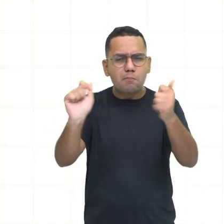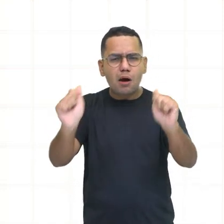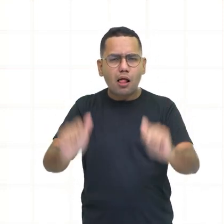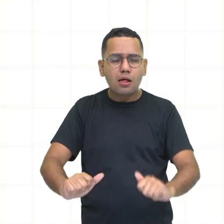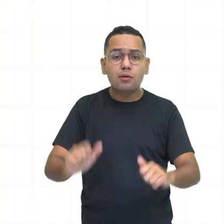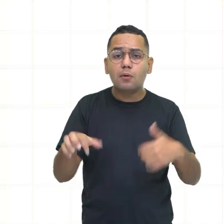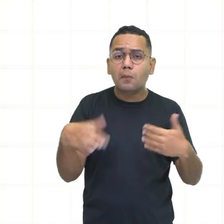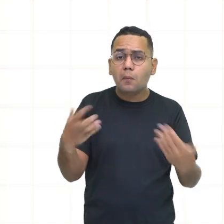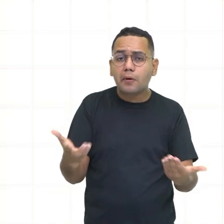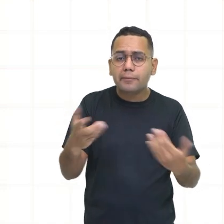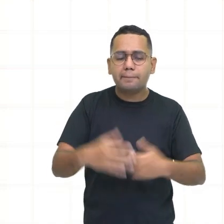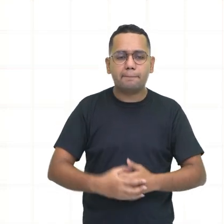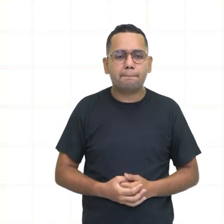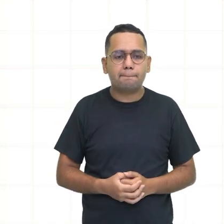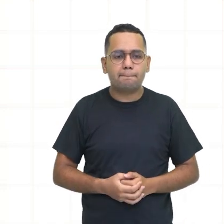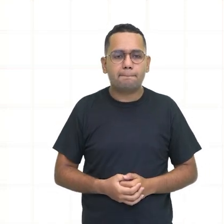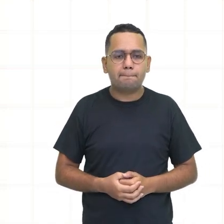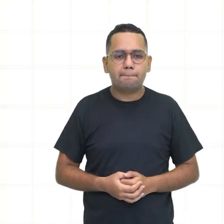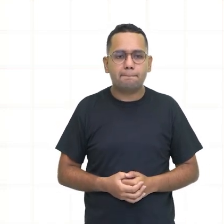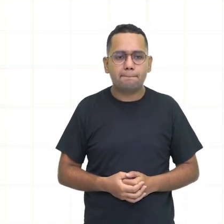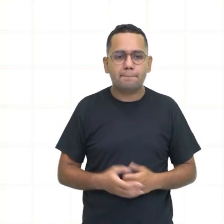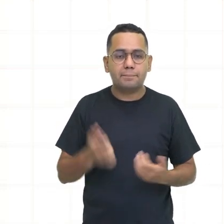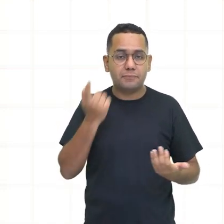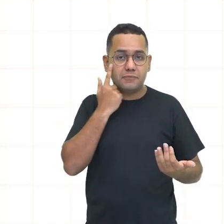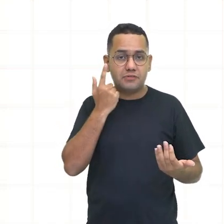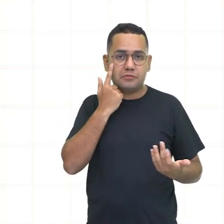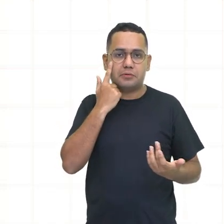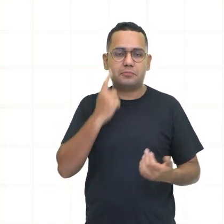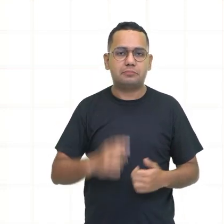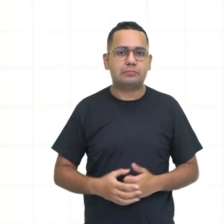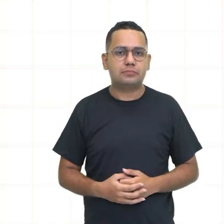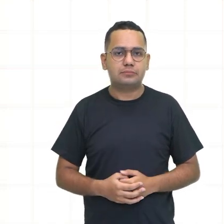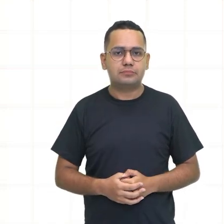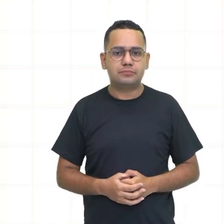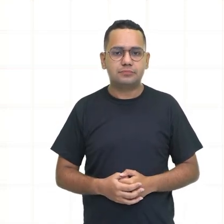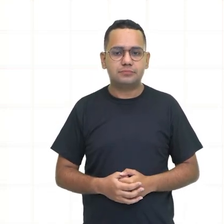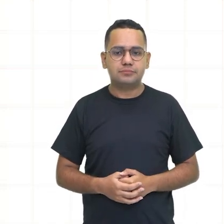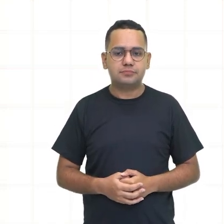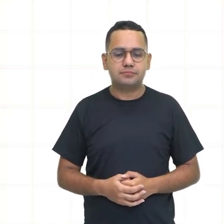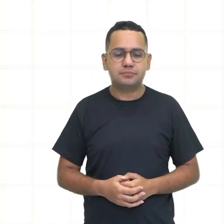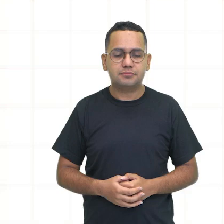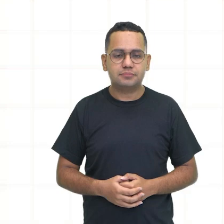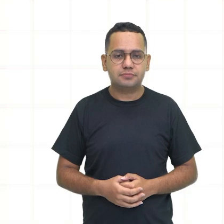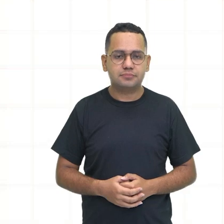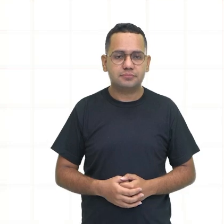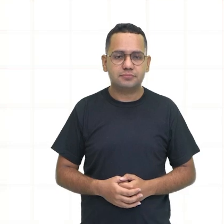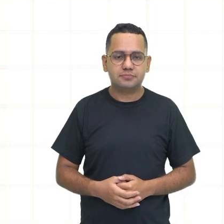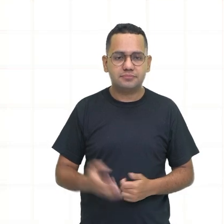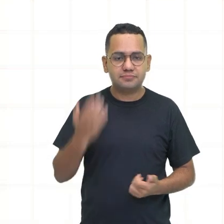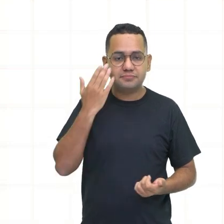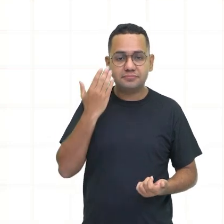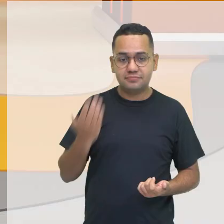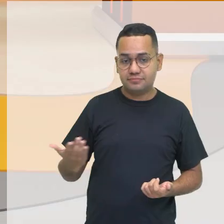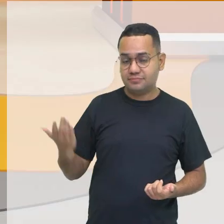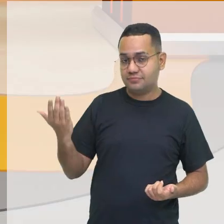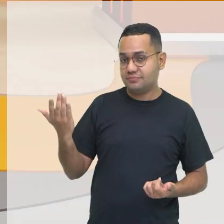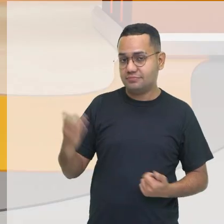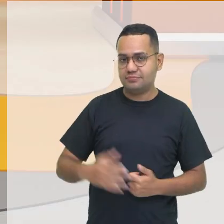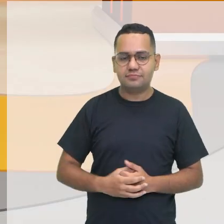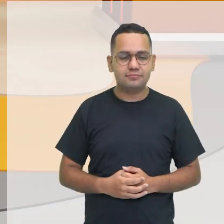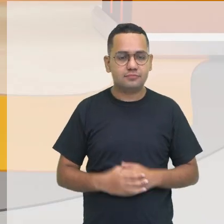da Espada, vamos observar a figura justamente de Rui Barbosa. Observe aqui que nós trouxemos uma imagem